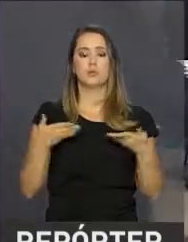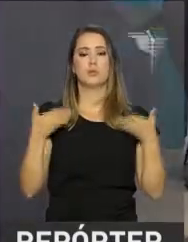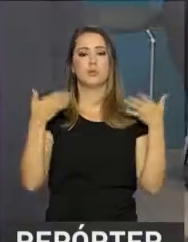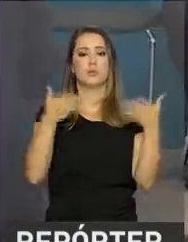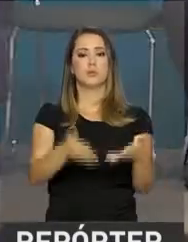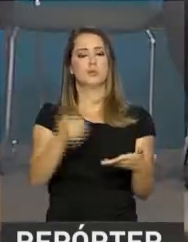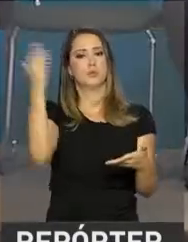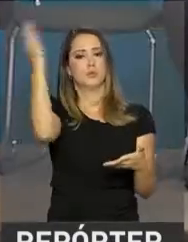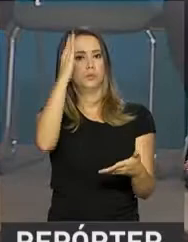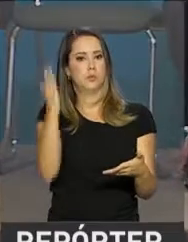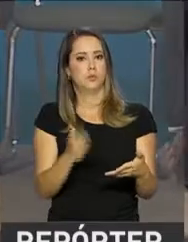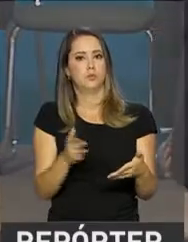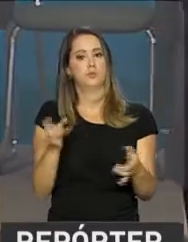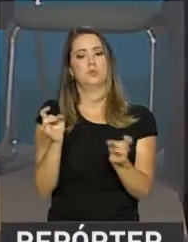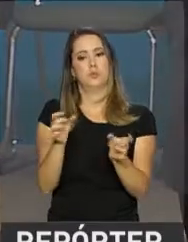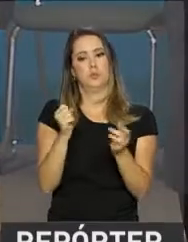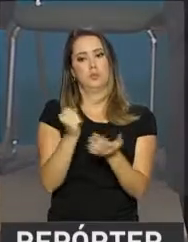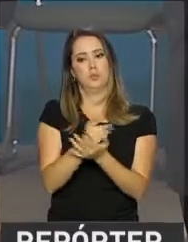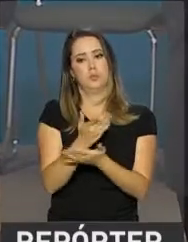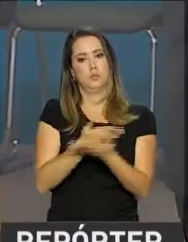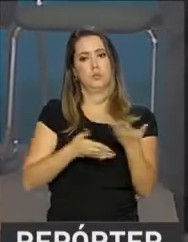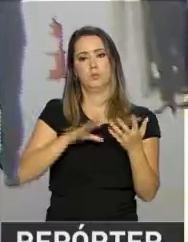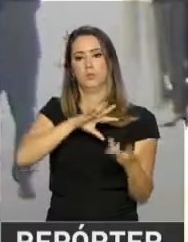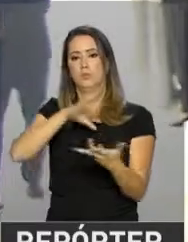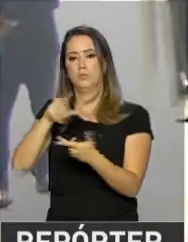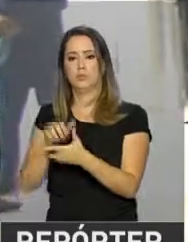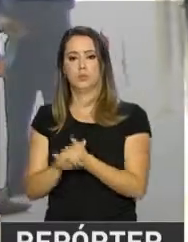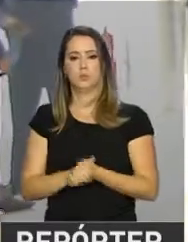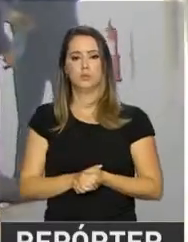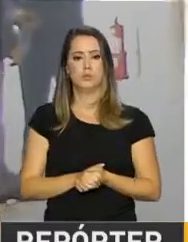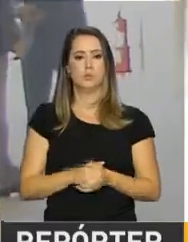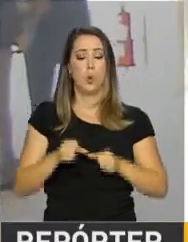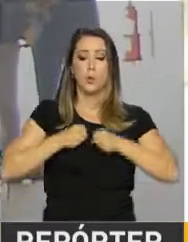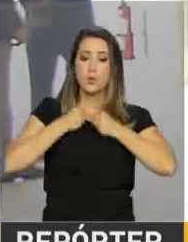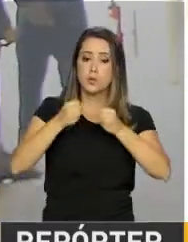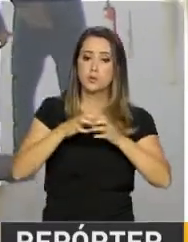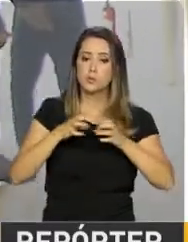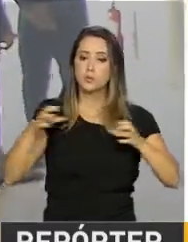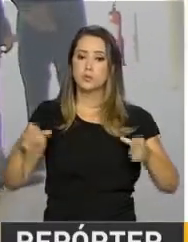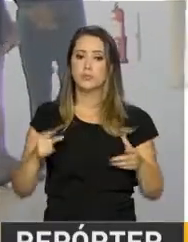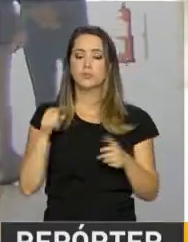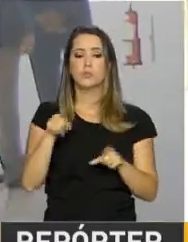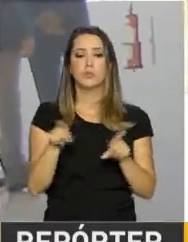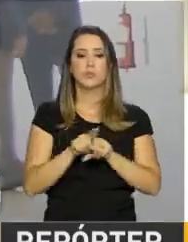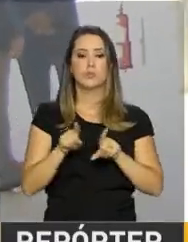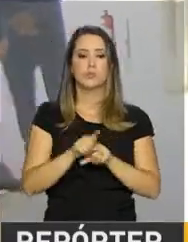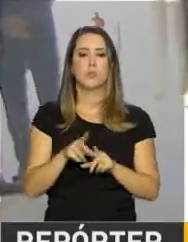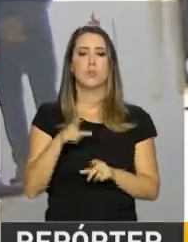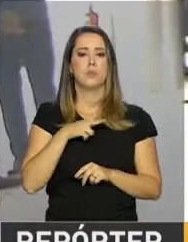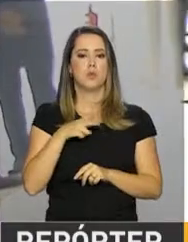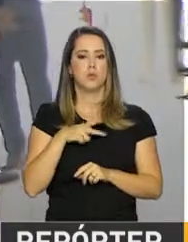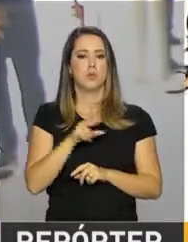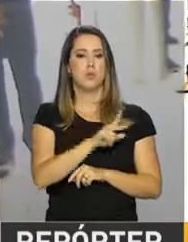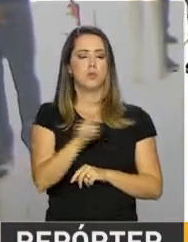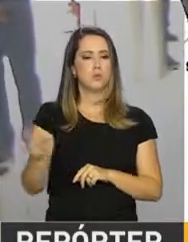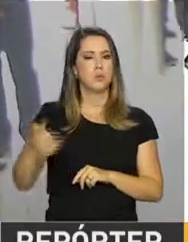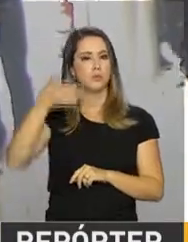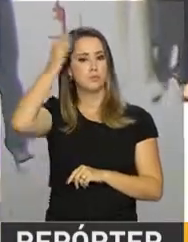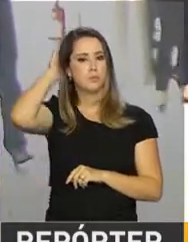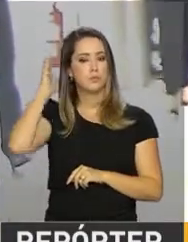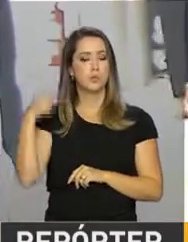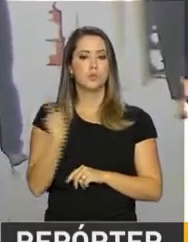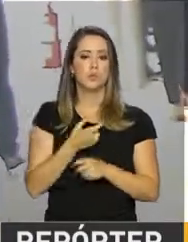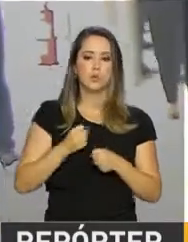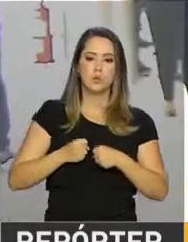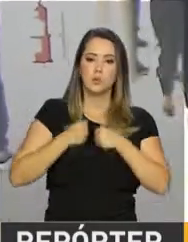do brasil no mercado internacional o ipi é grande tem um empenho inclusive pessoal do presidente temer o nosso